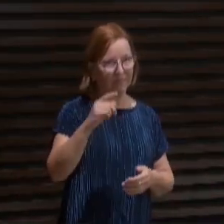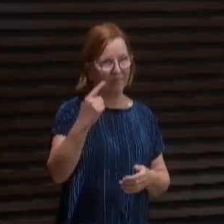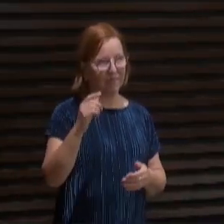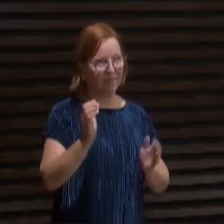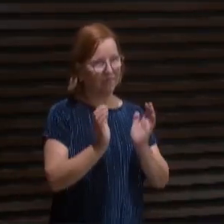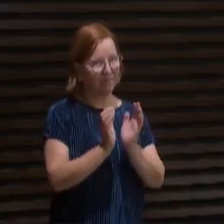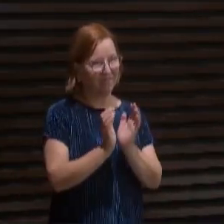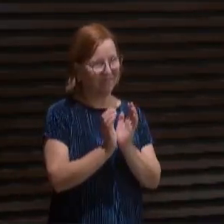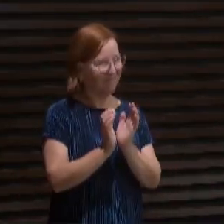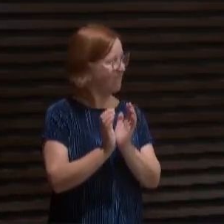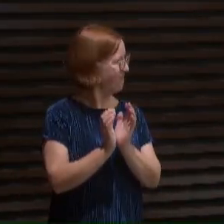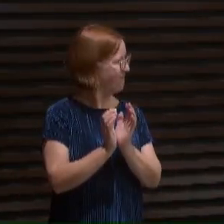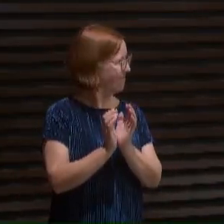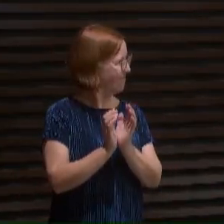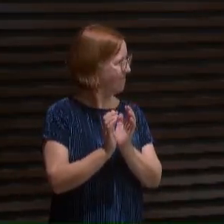floriu,